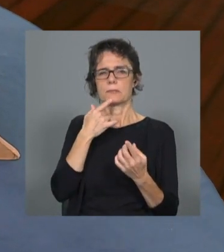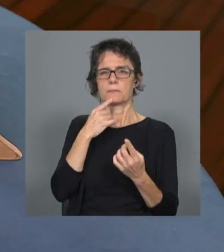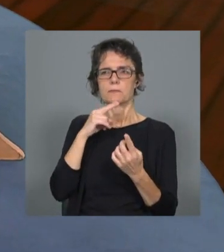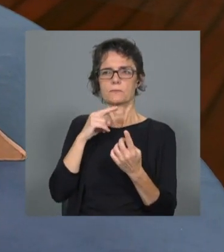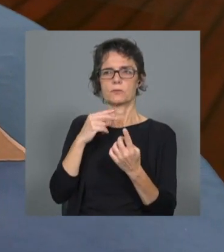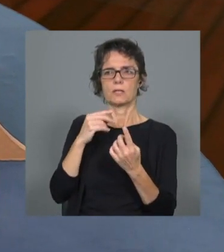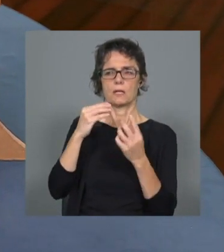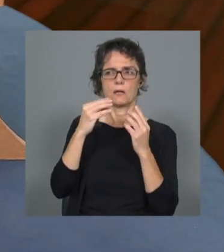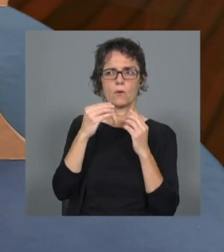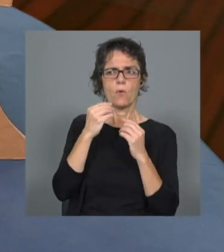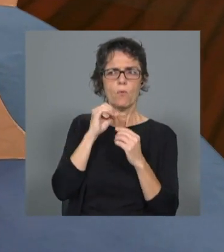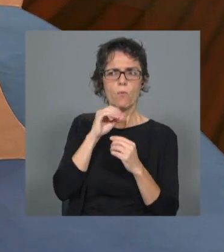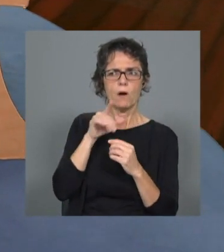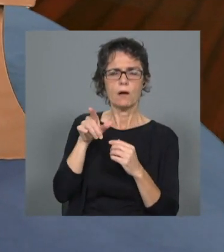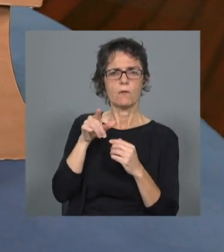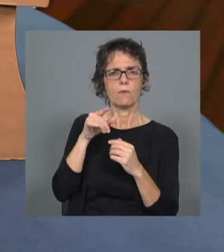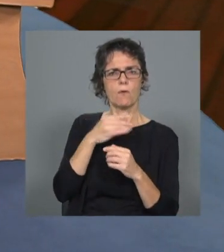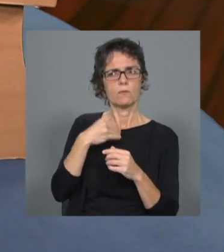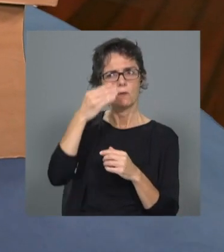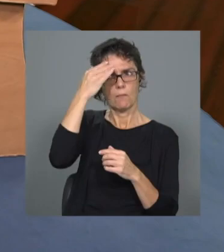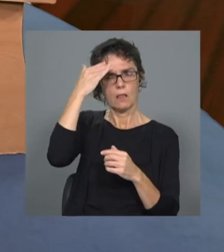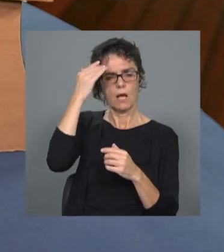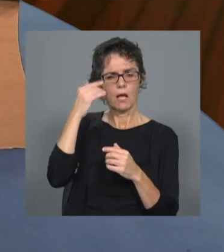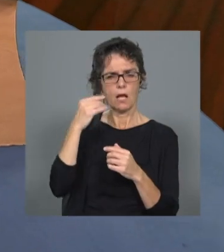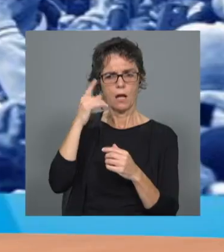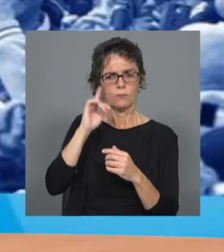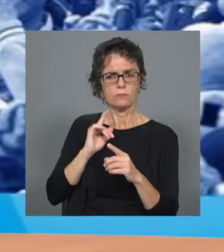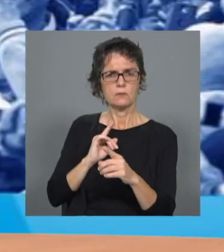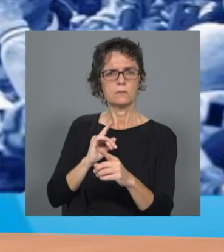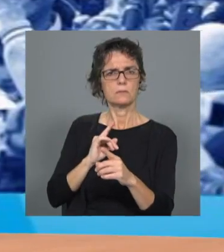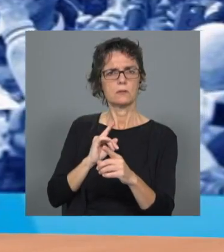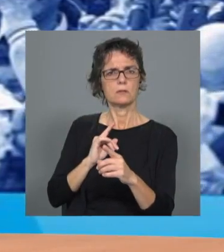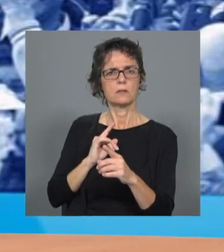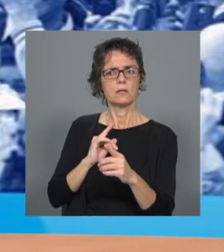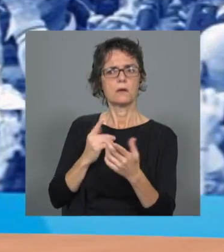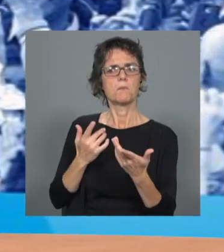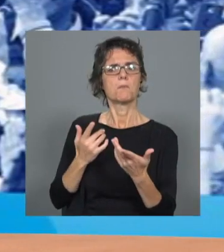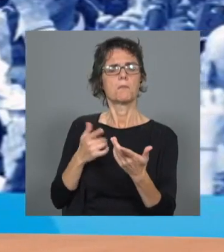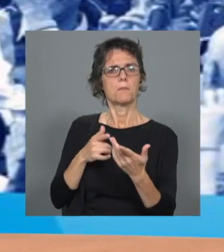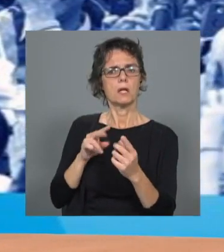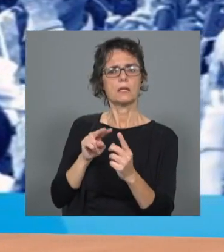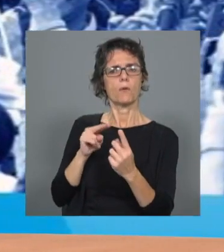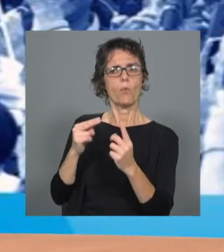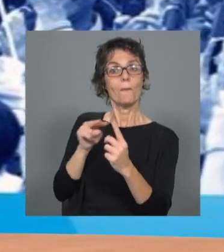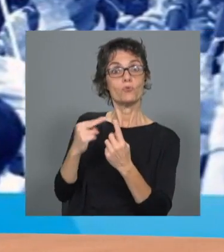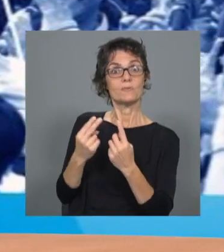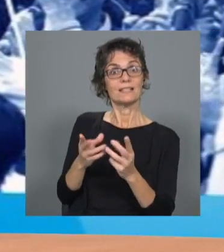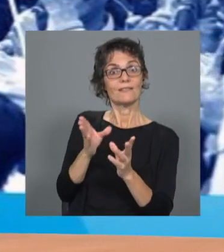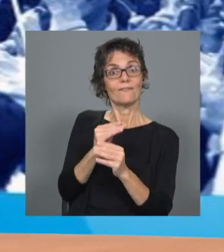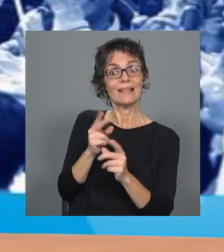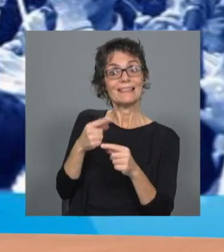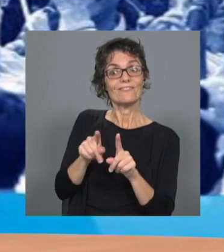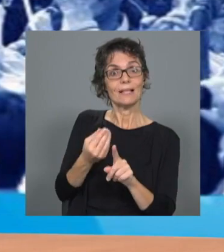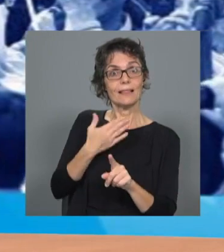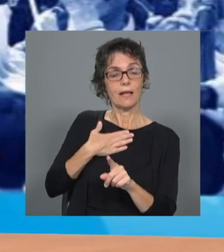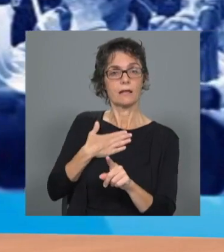maneira completamente diferente, não é? E a enquadrar e a não estigmatizar por consequência, a pessoa com